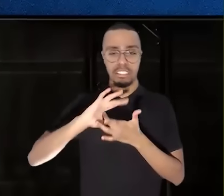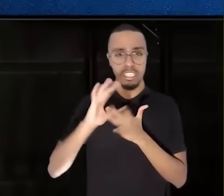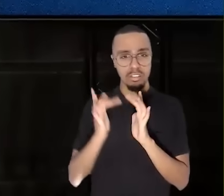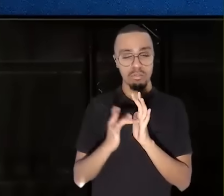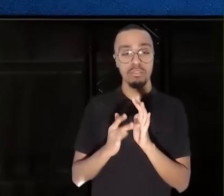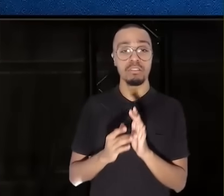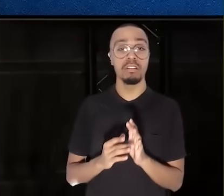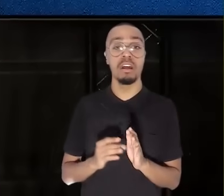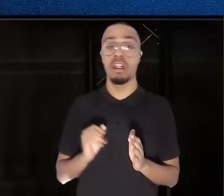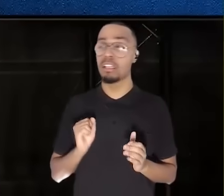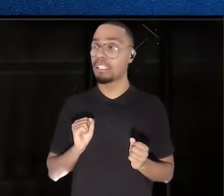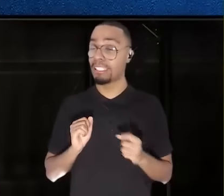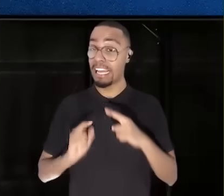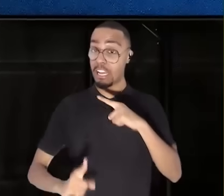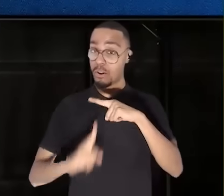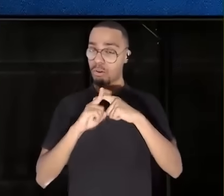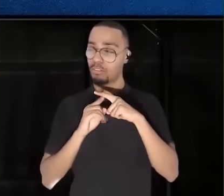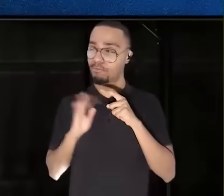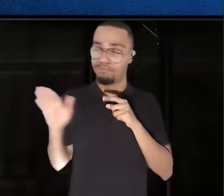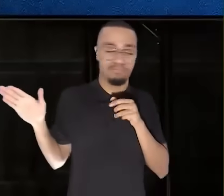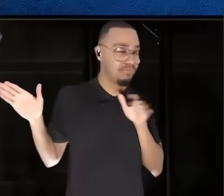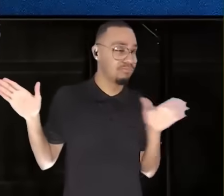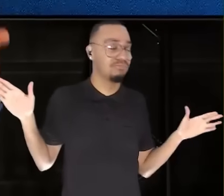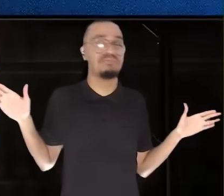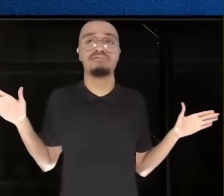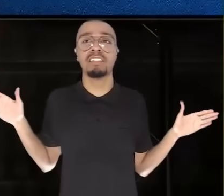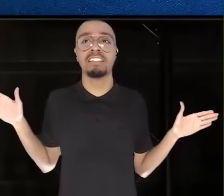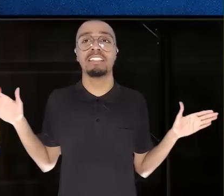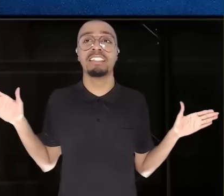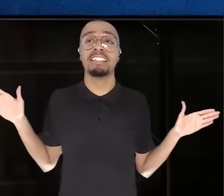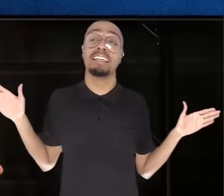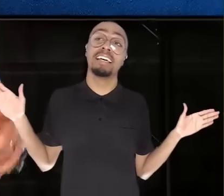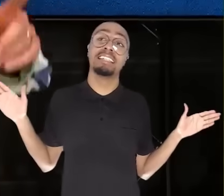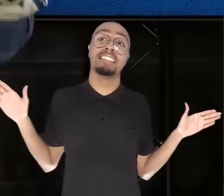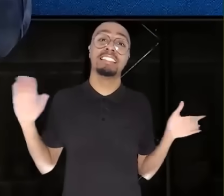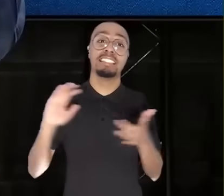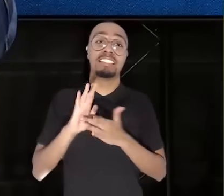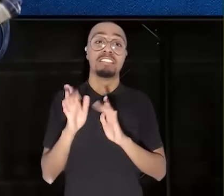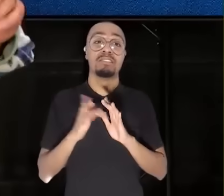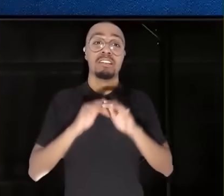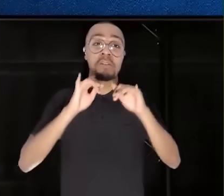E ele diz o quê? Vamos ler juntos? E tendo-o provado, Jesus disse: